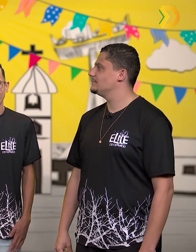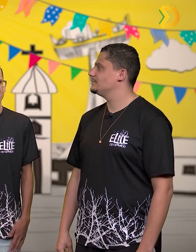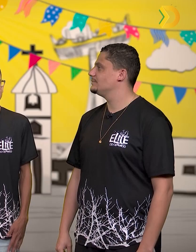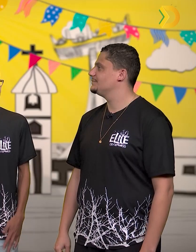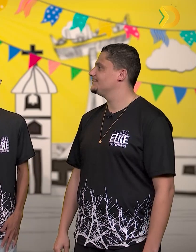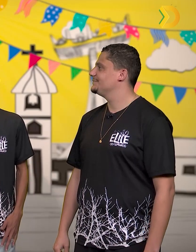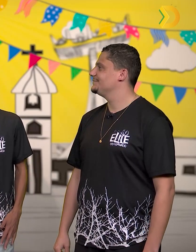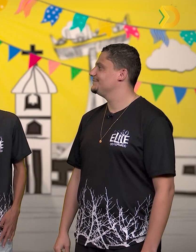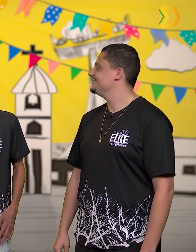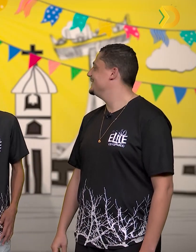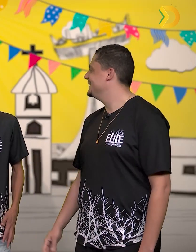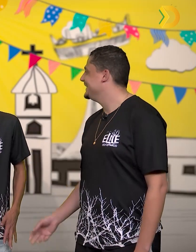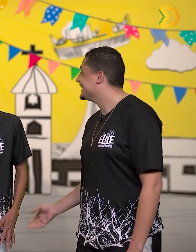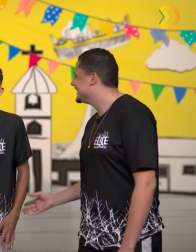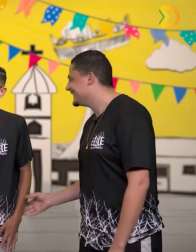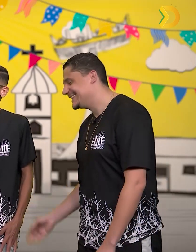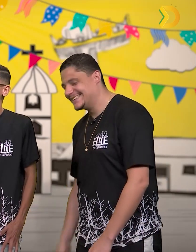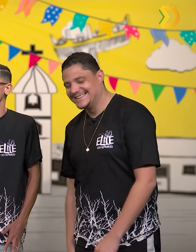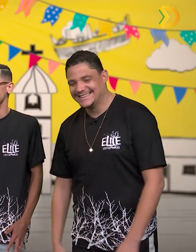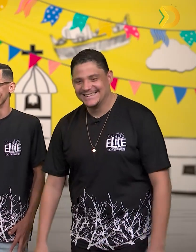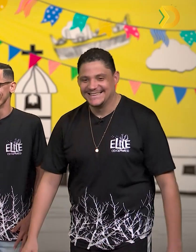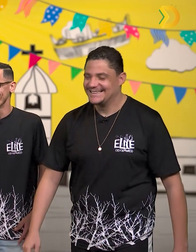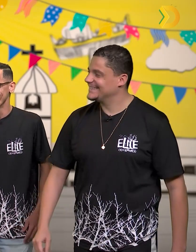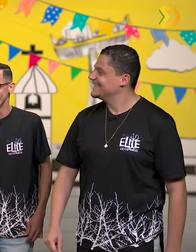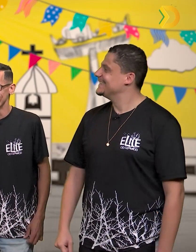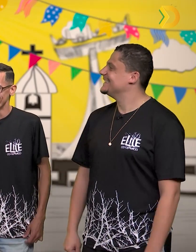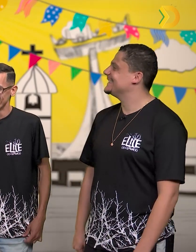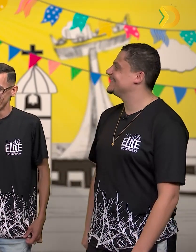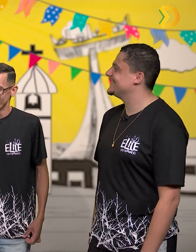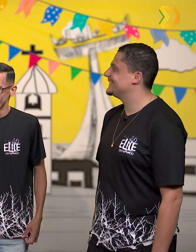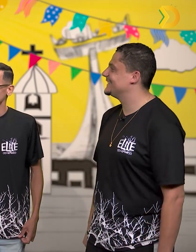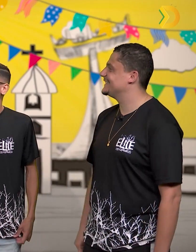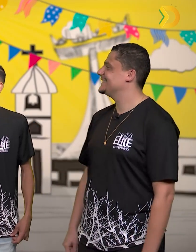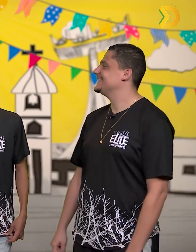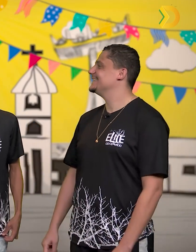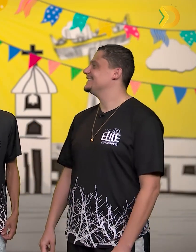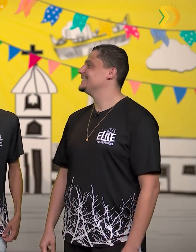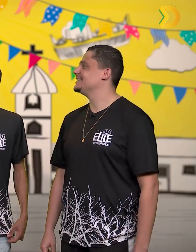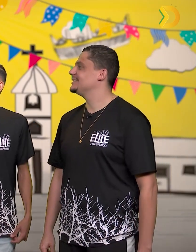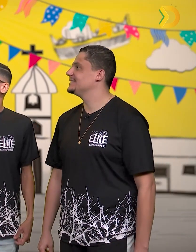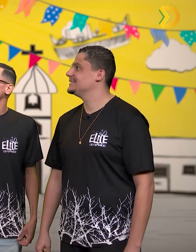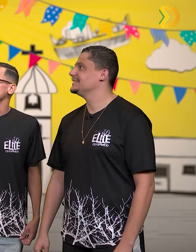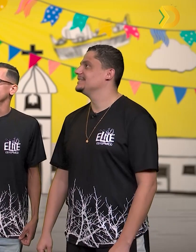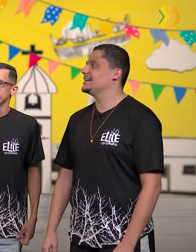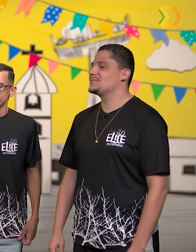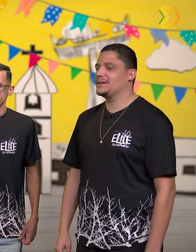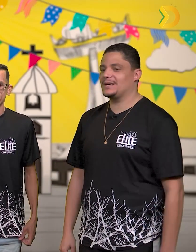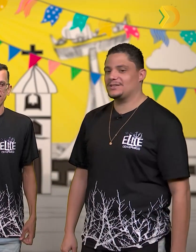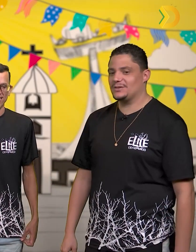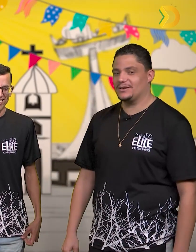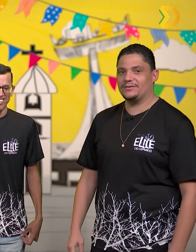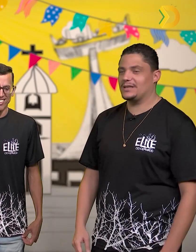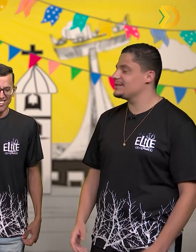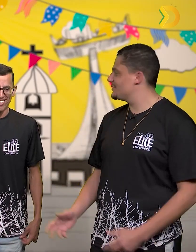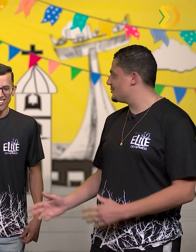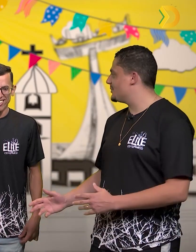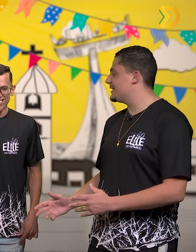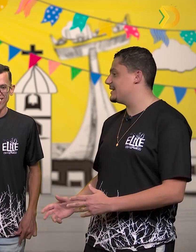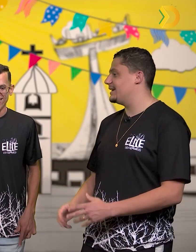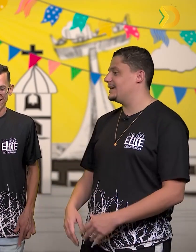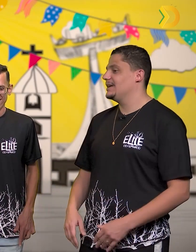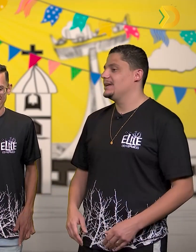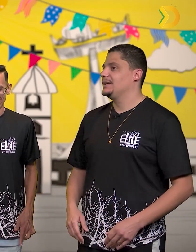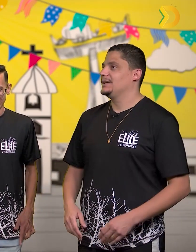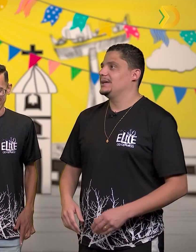campeões, trabalharam para isso, ou falaram, não, de repente a gente vai tentar ficar em terceiro, segundo, quinto, qual que era a expectativa de vocês? A expectativa, na verdade,